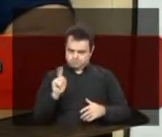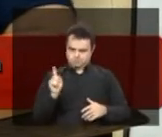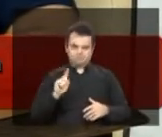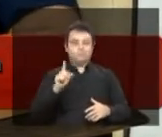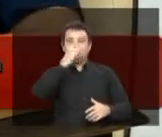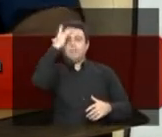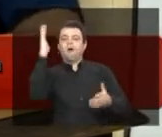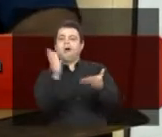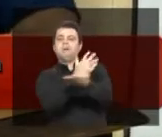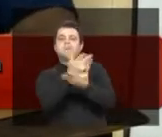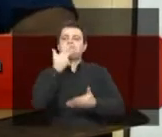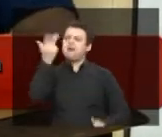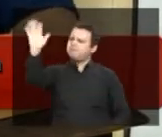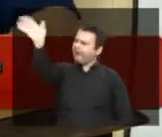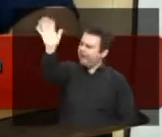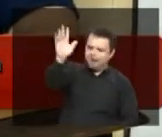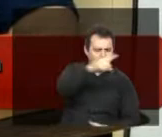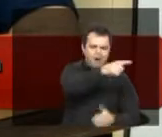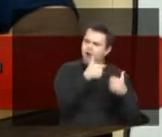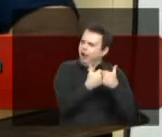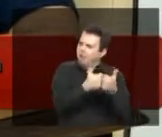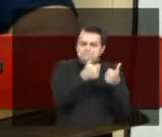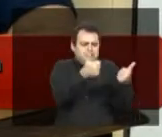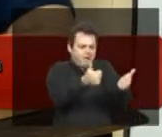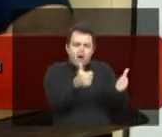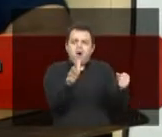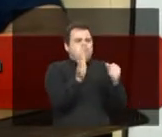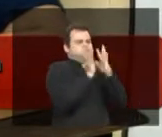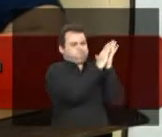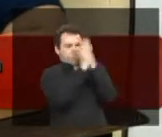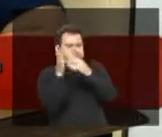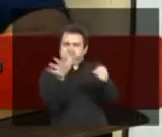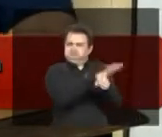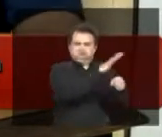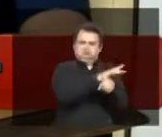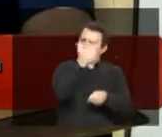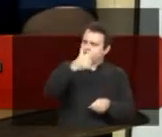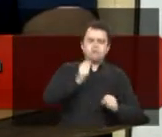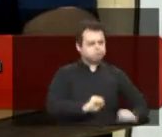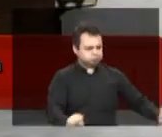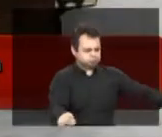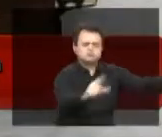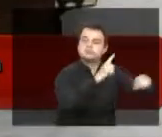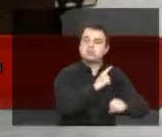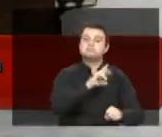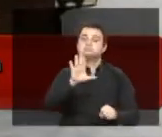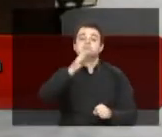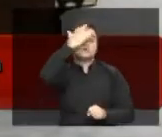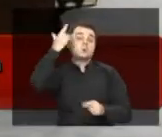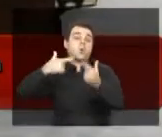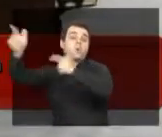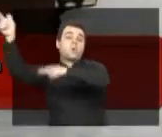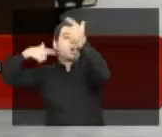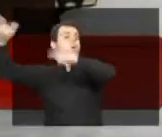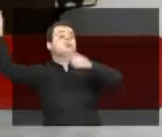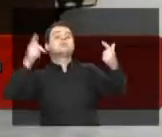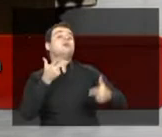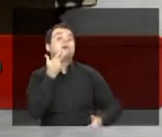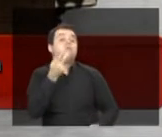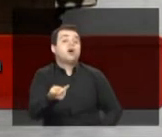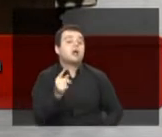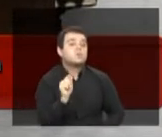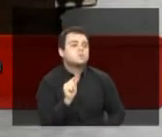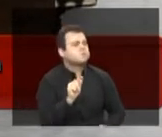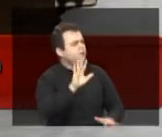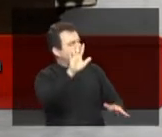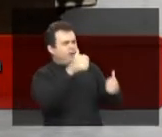gente negando que não tinha lotação e que faziam limpezas nos ônibus. Já outros funcionários falavam assim, não,